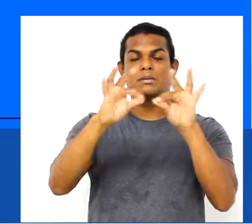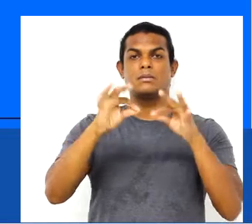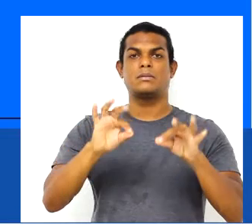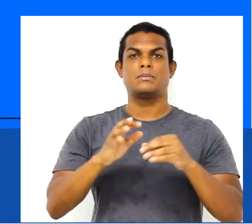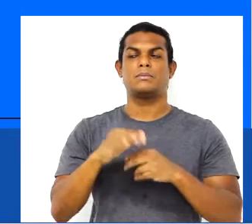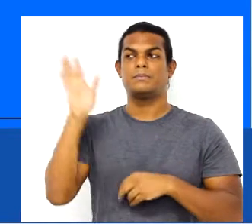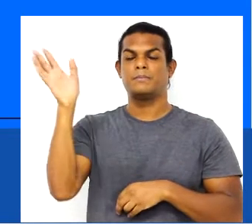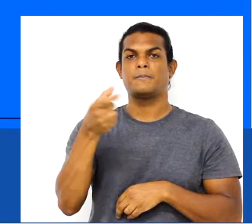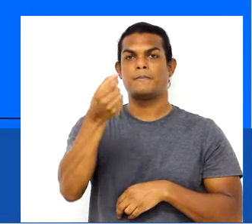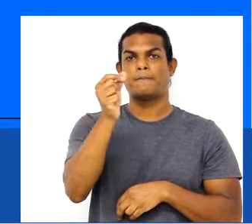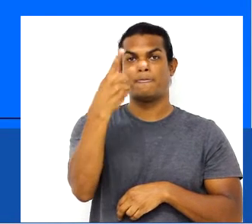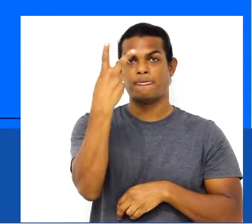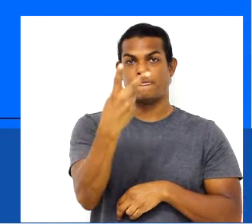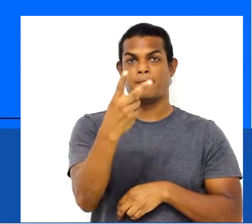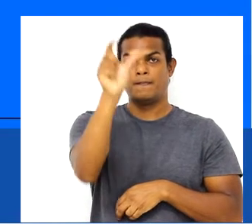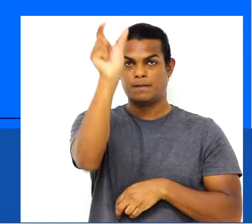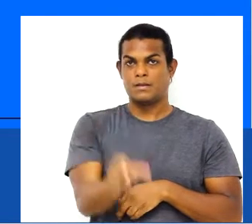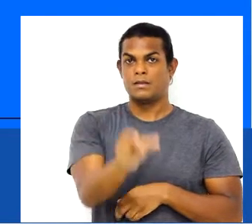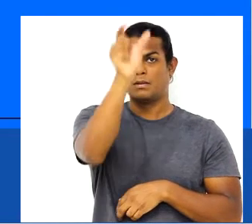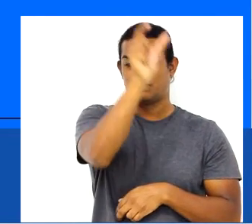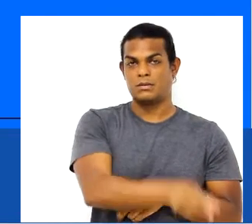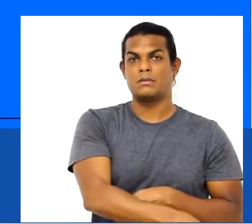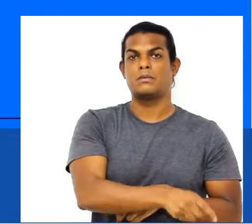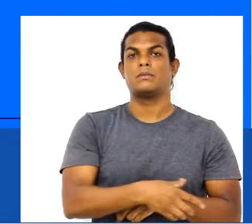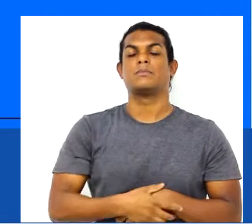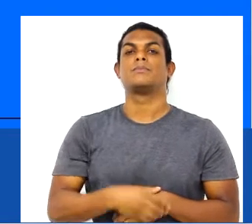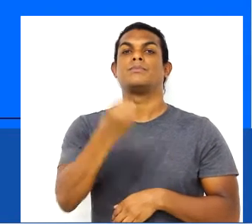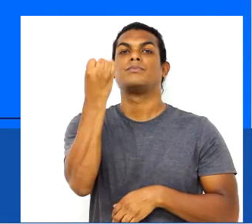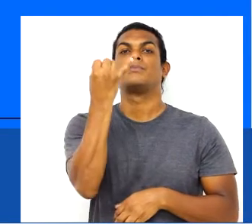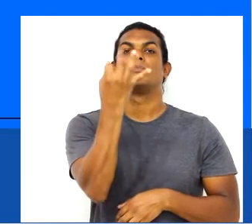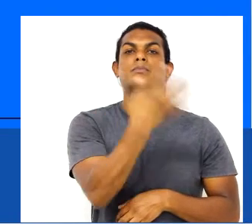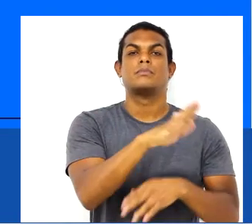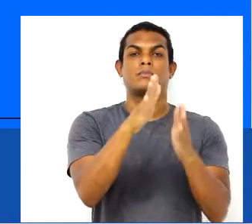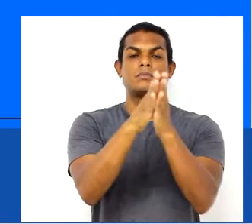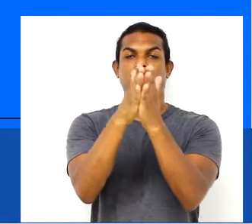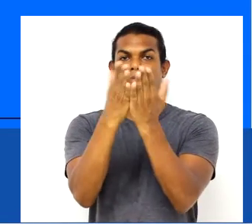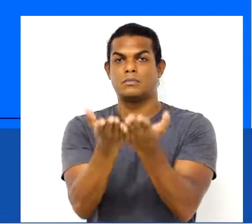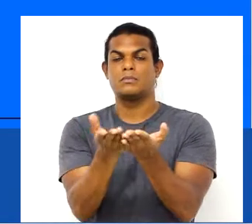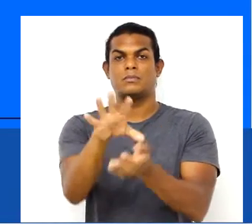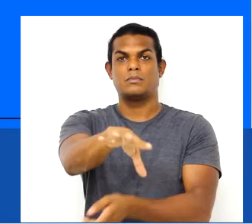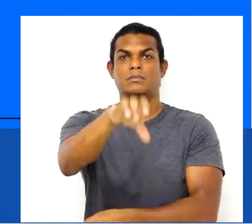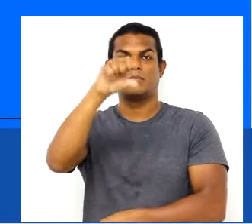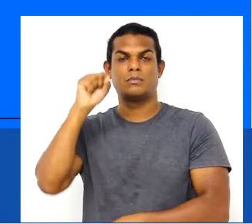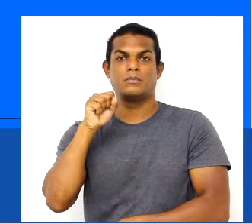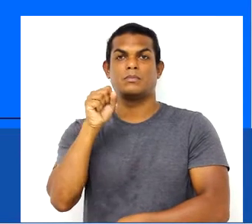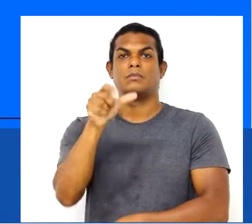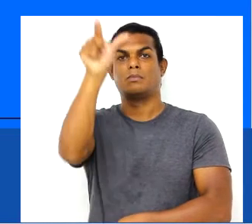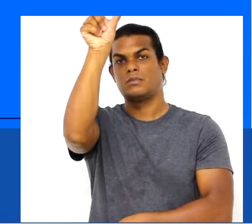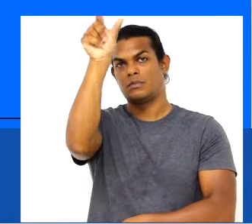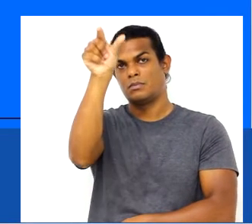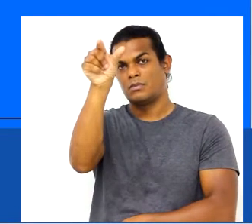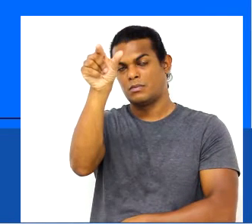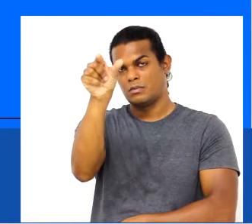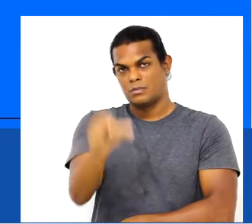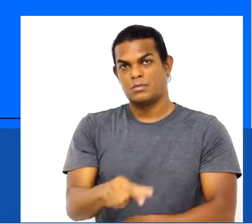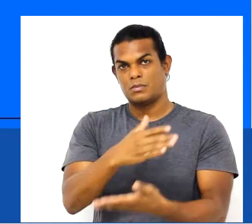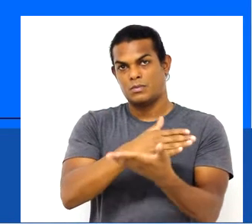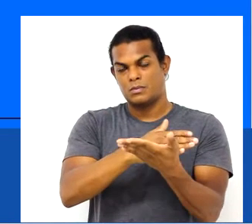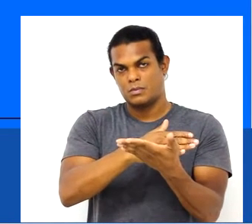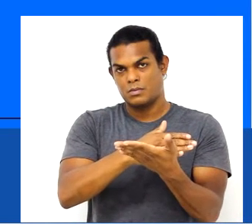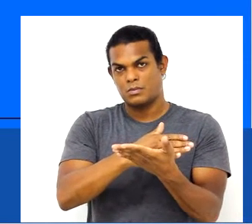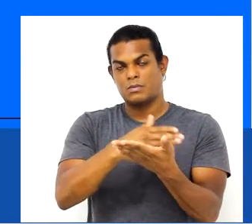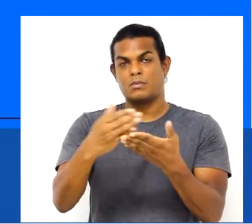linha você deve colocar a quantidade de livros retirados e começa pela menor quantidade, o valor